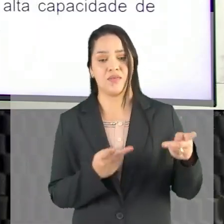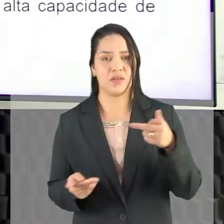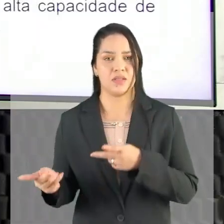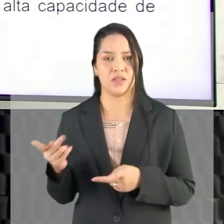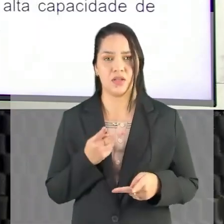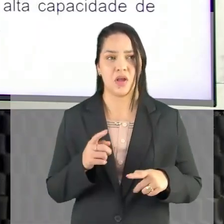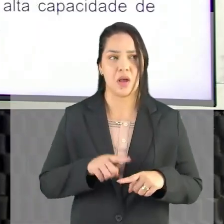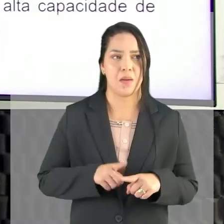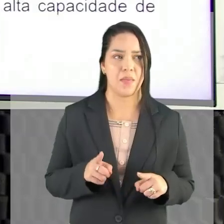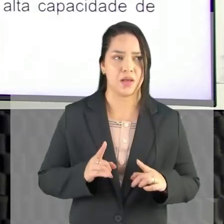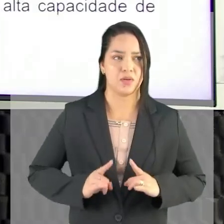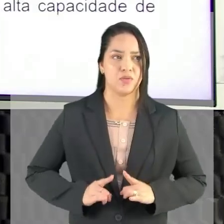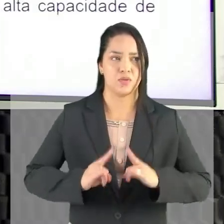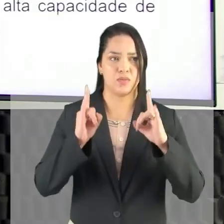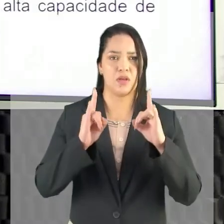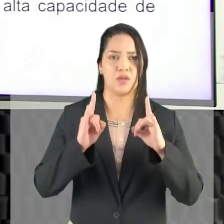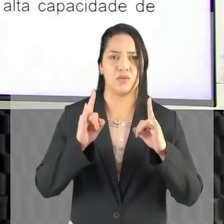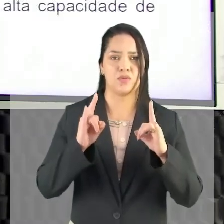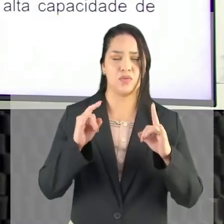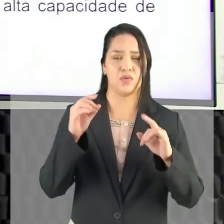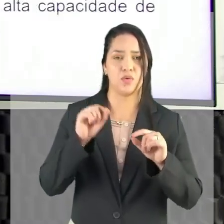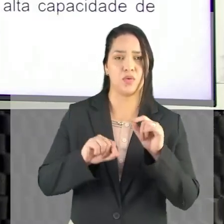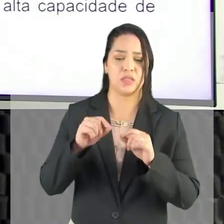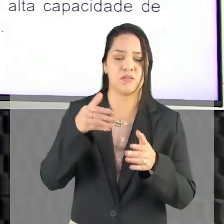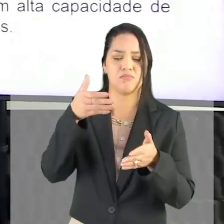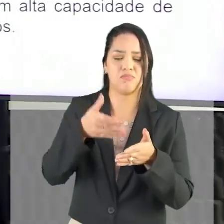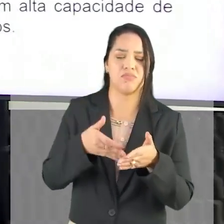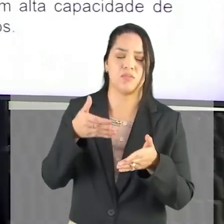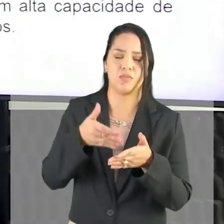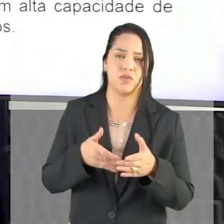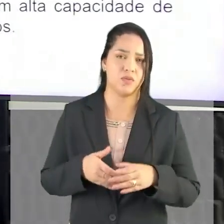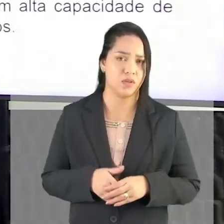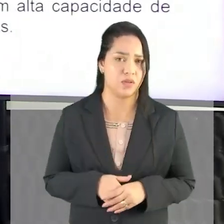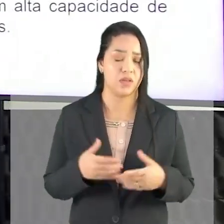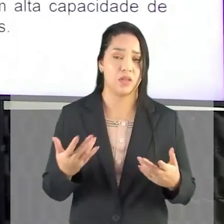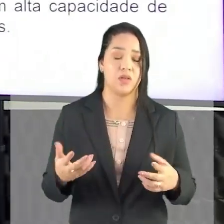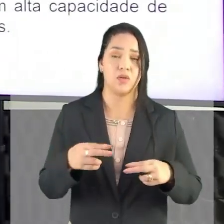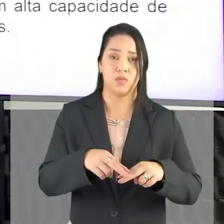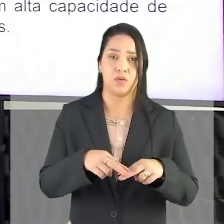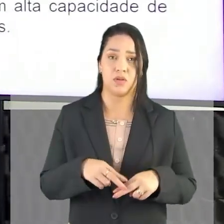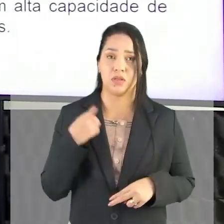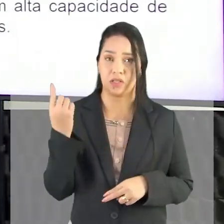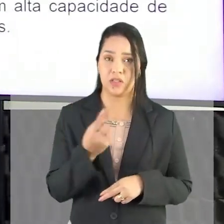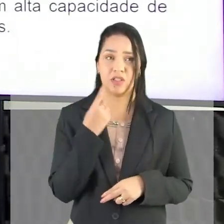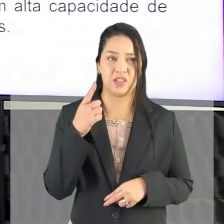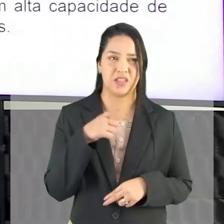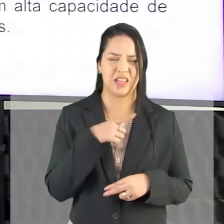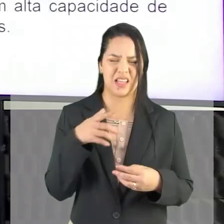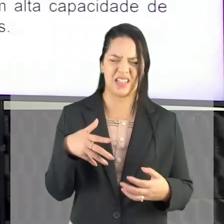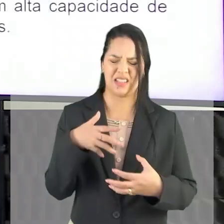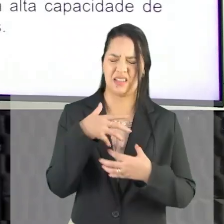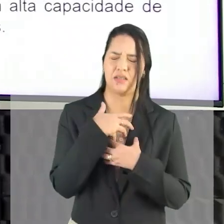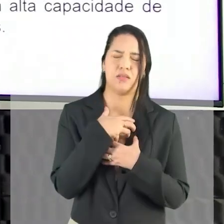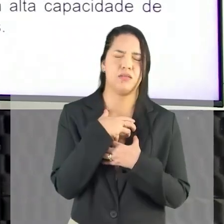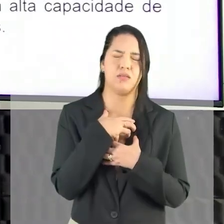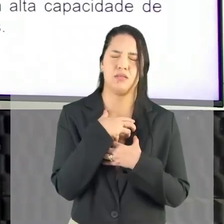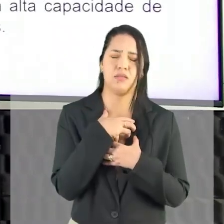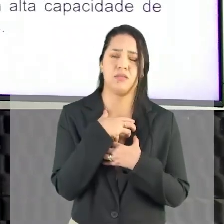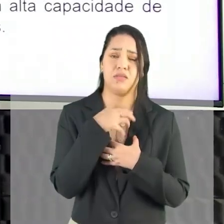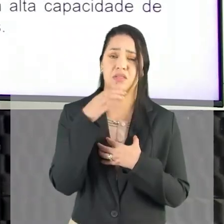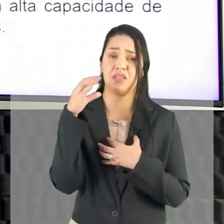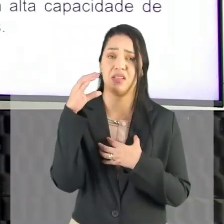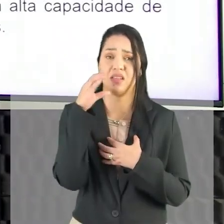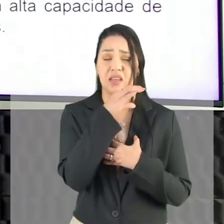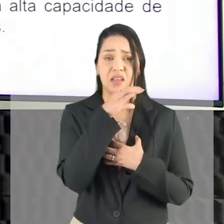refrescante. Mas com os prédios, os ventos são obstruídos. E desta forma, a gente tem aquela sensação de